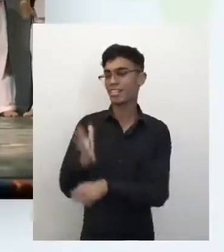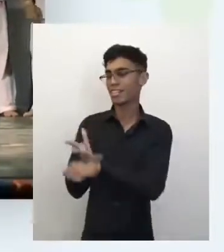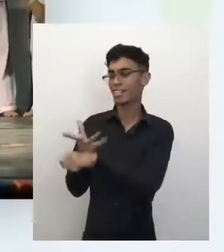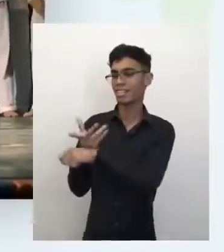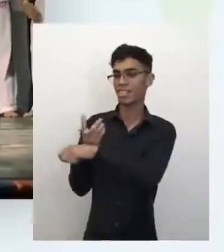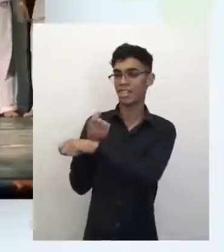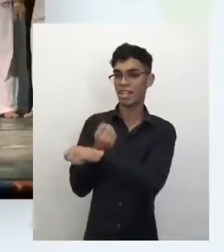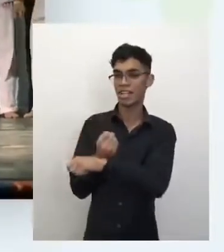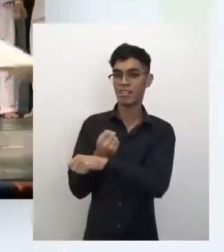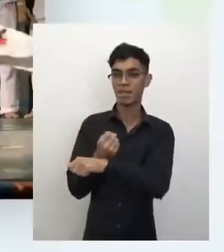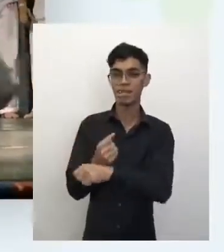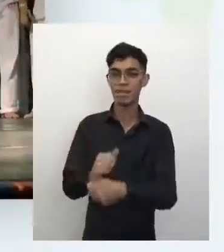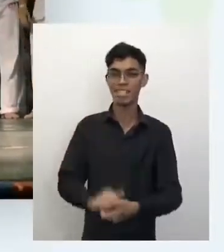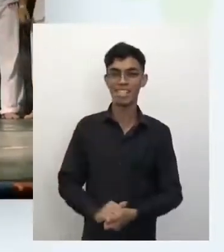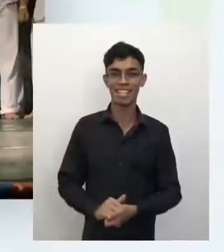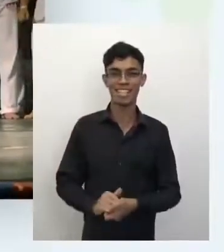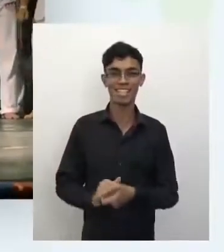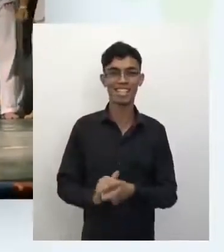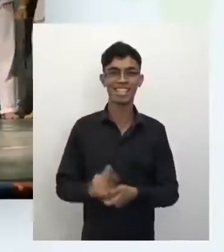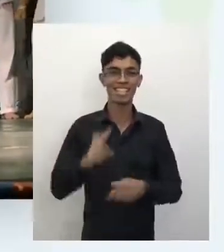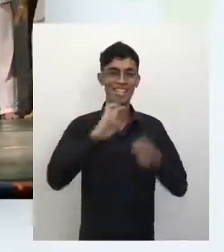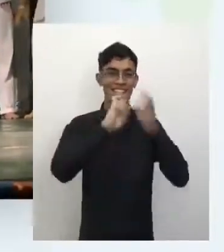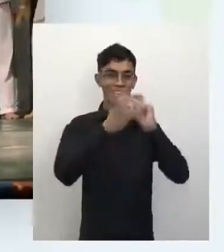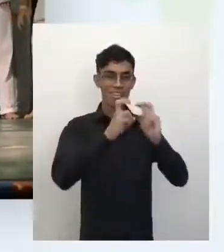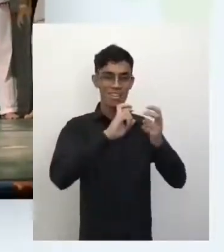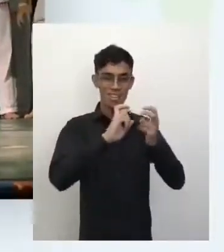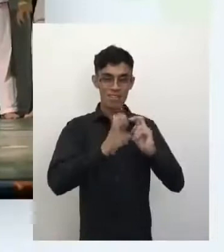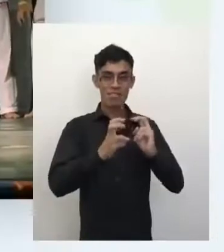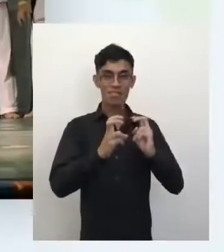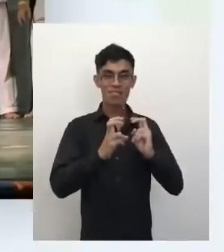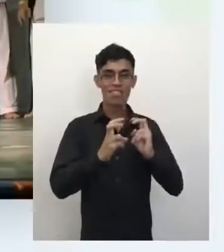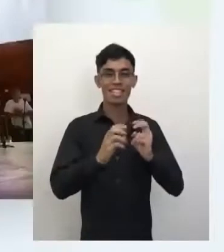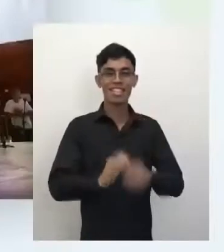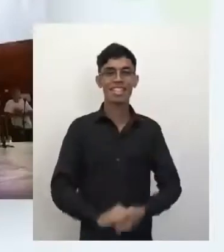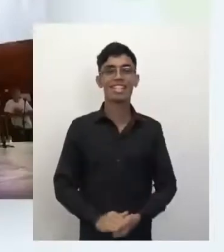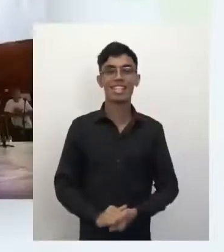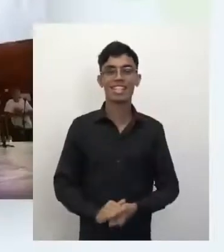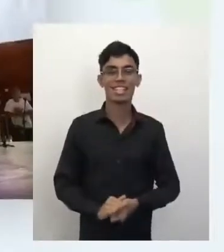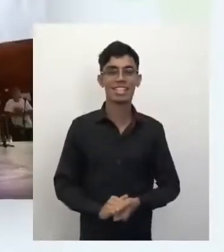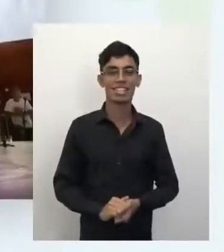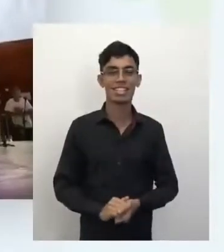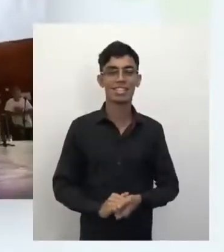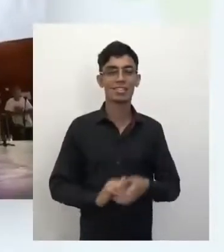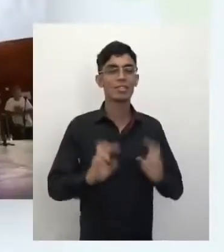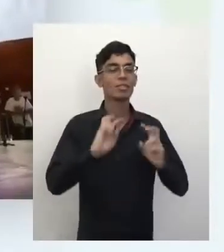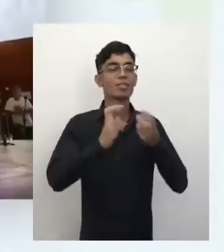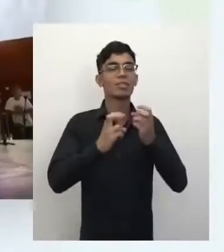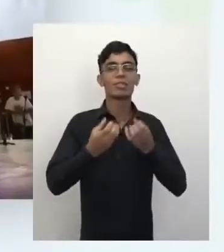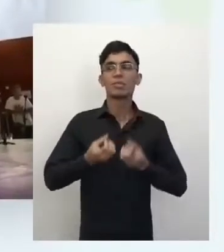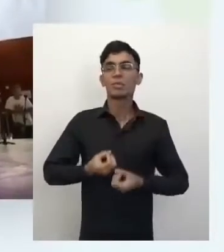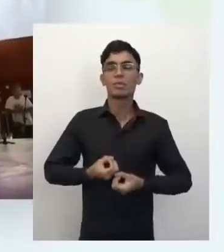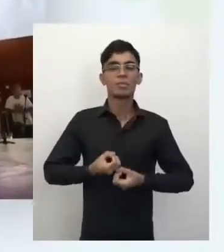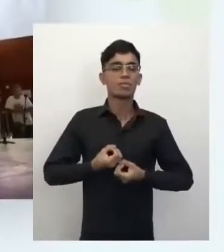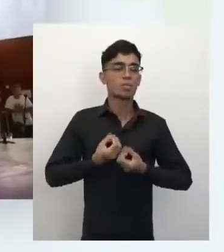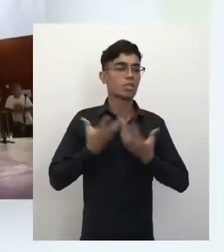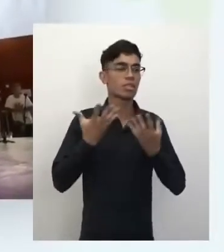sobre capoeira. Por quê? Porque a capoeira, ela é não só uma expressão